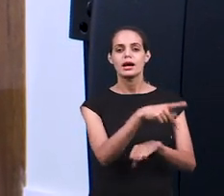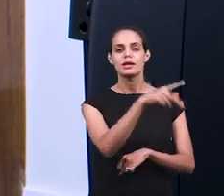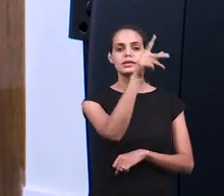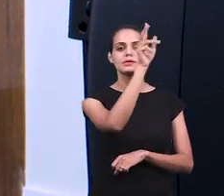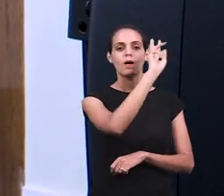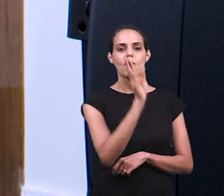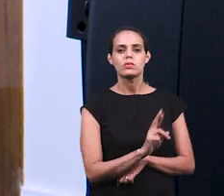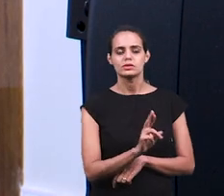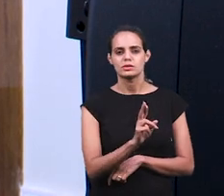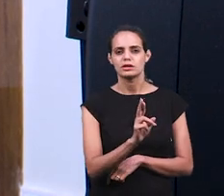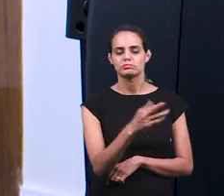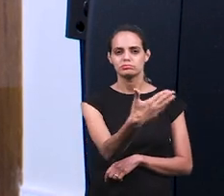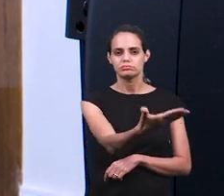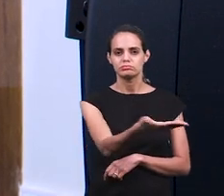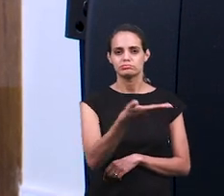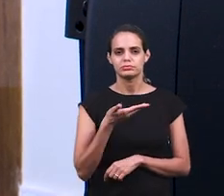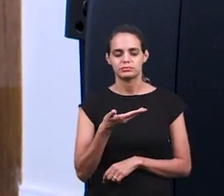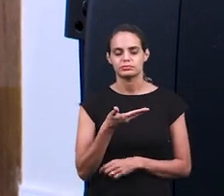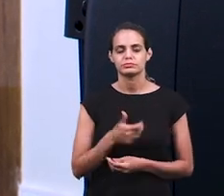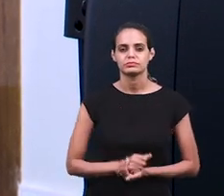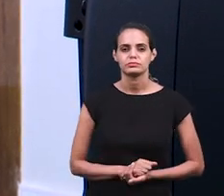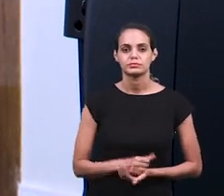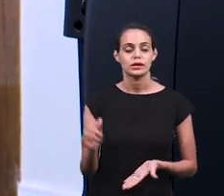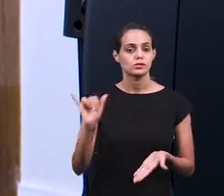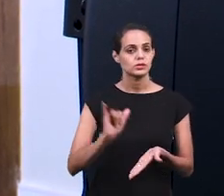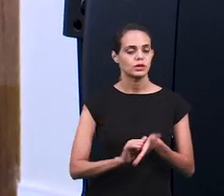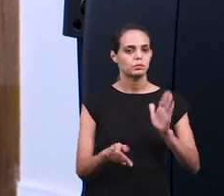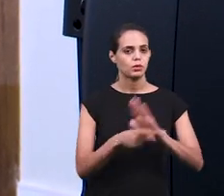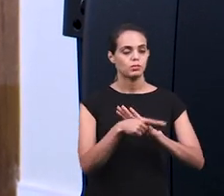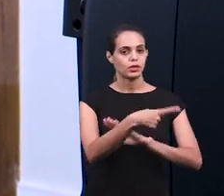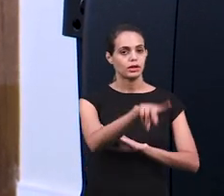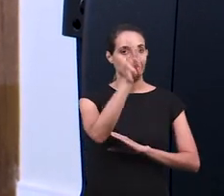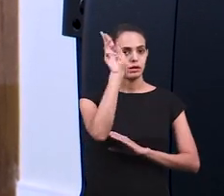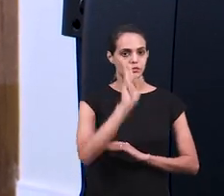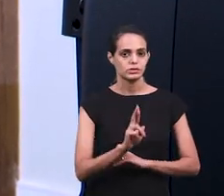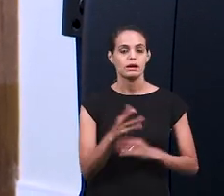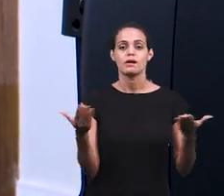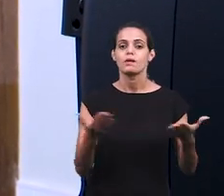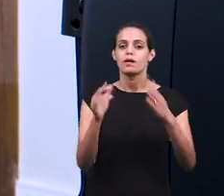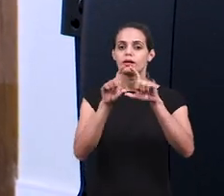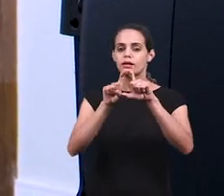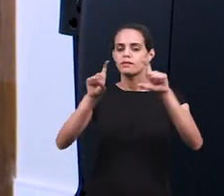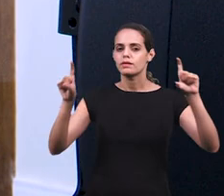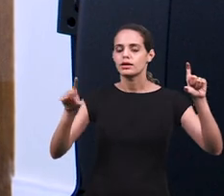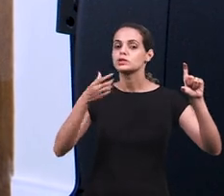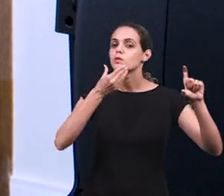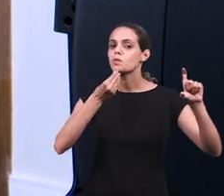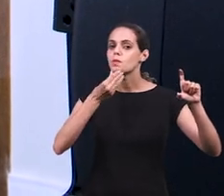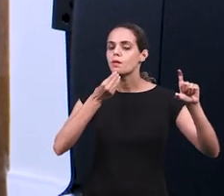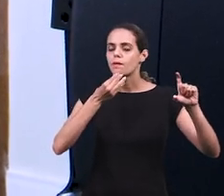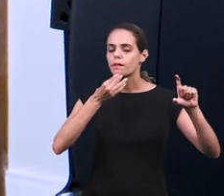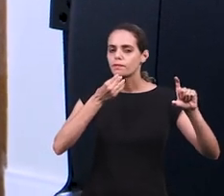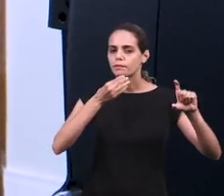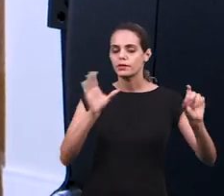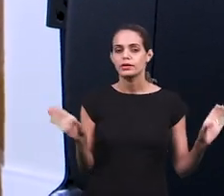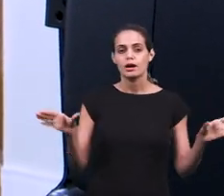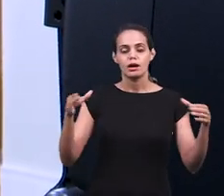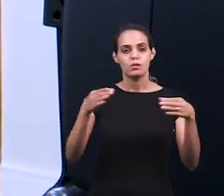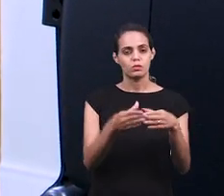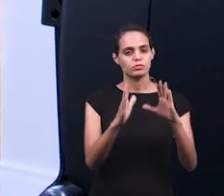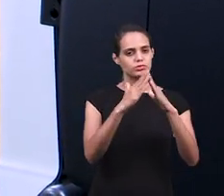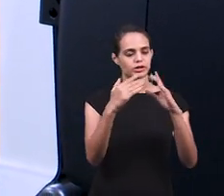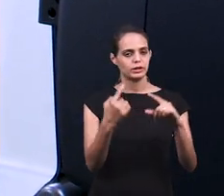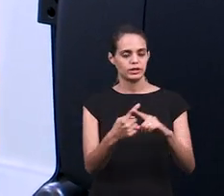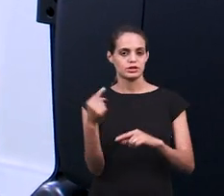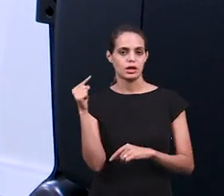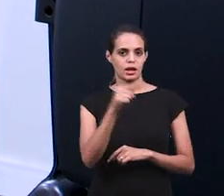cidade de Veliký Novgorod, que fica lá no centro da Rússia. E essa frase vem de um irmão nosso que pertence a um